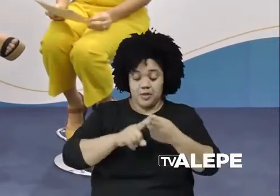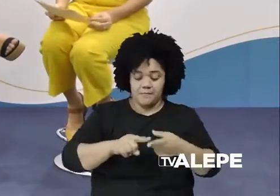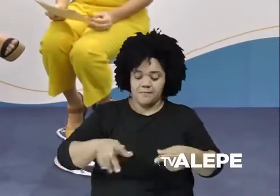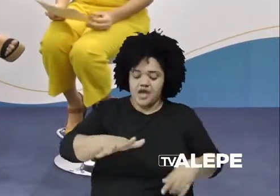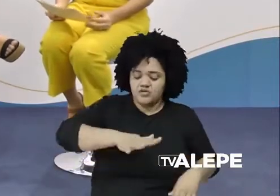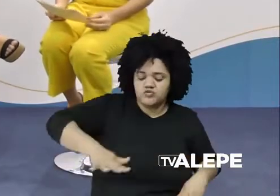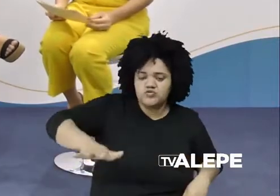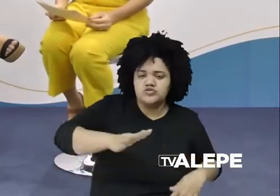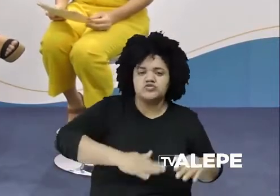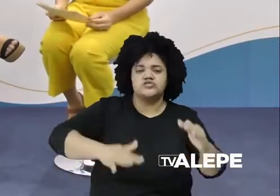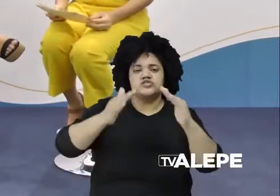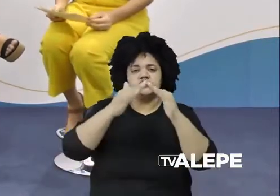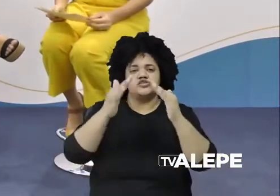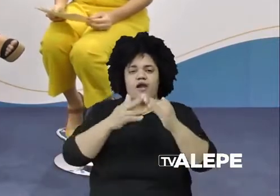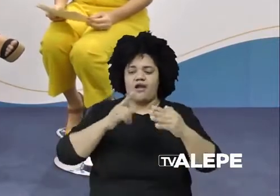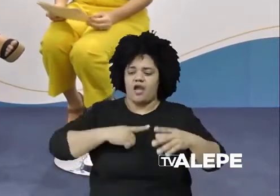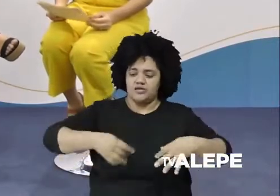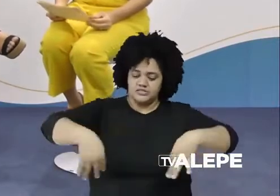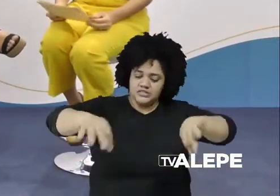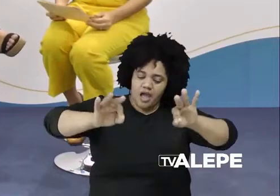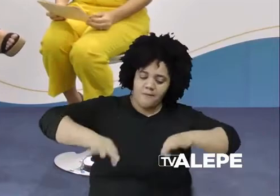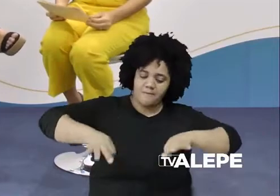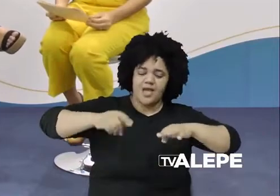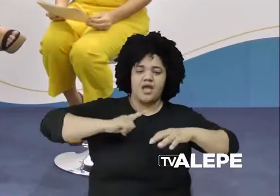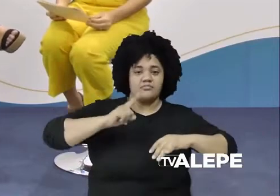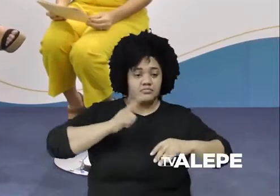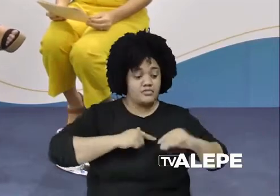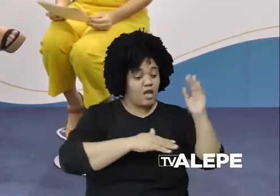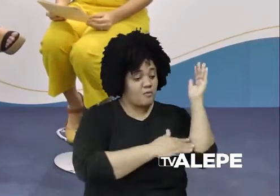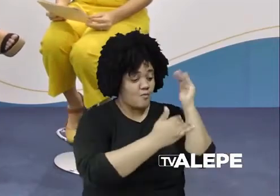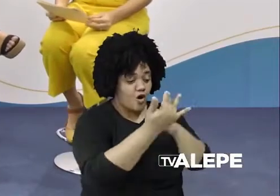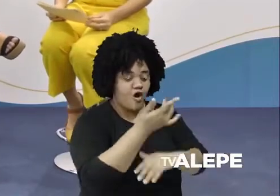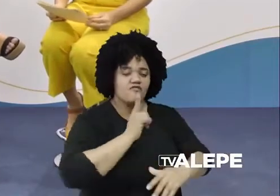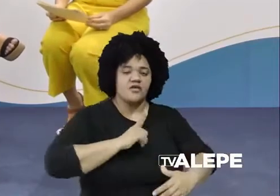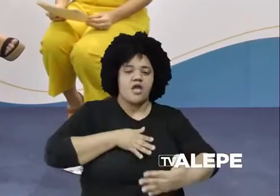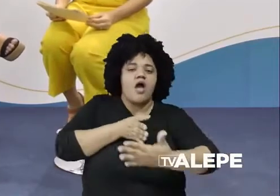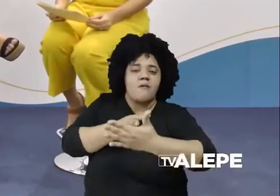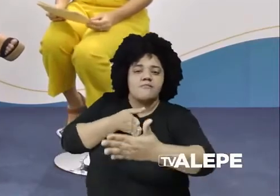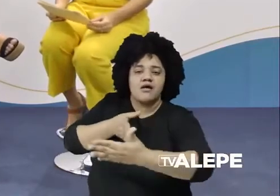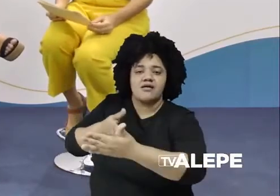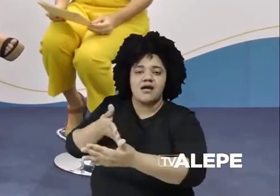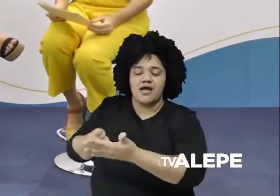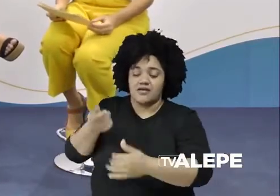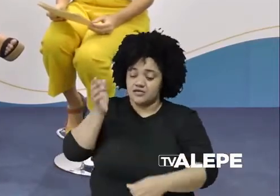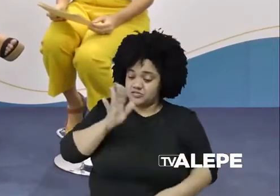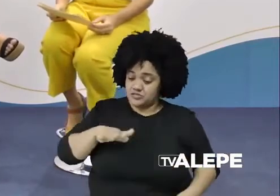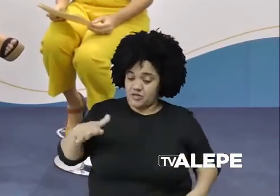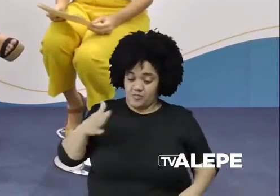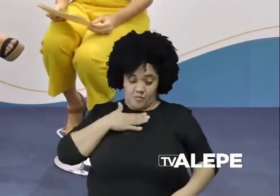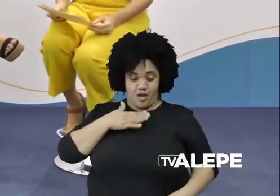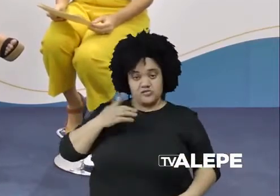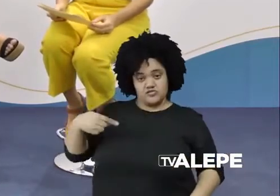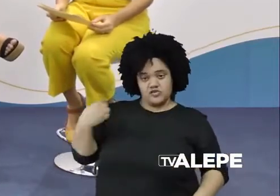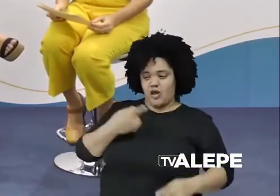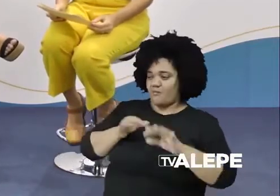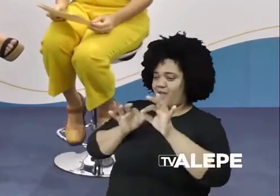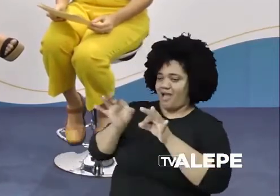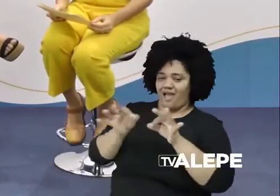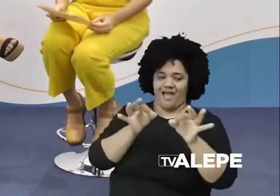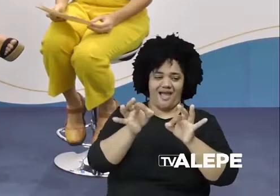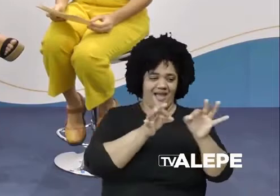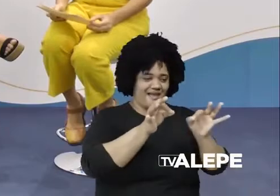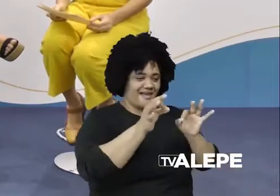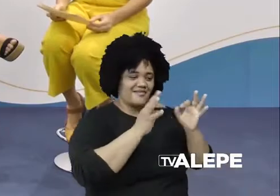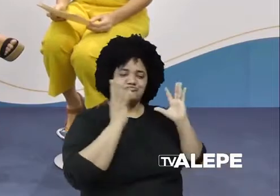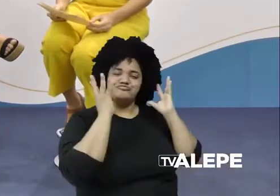no chão, tapetes, móveis, que são obstáculos que as crianças, pra gente, assim, que quer deixar a casa